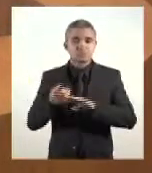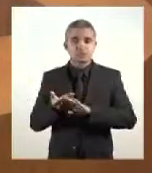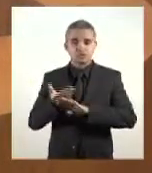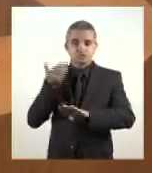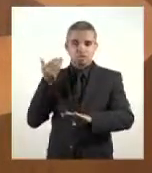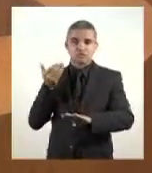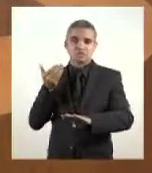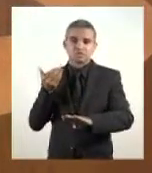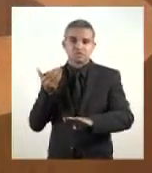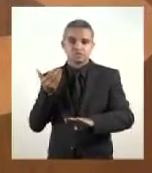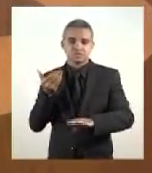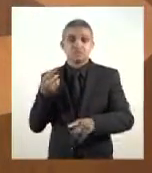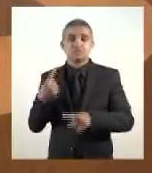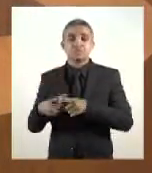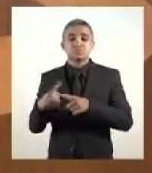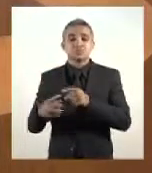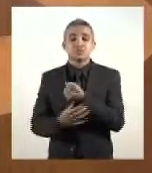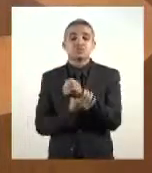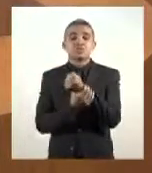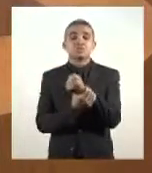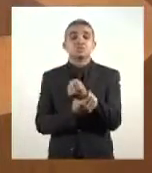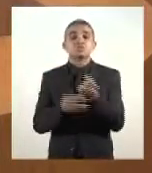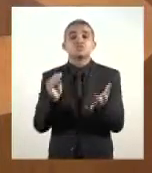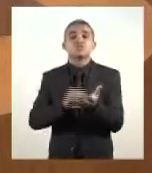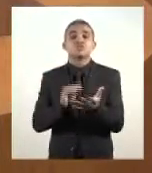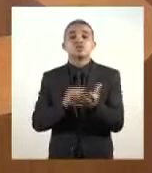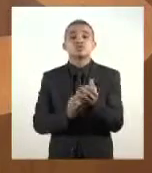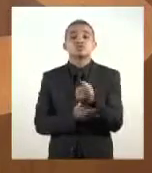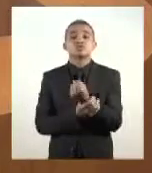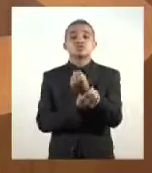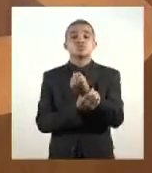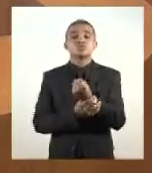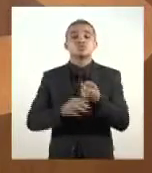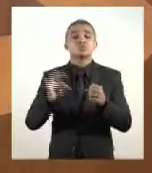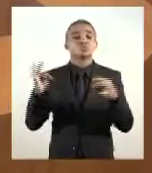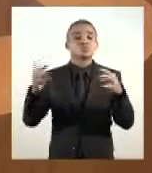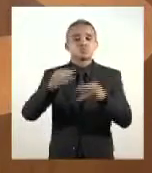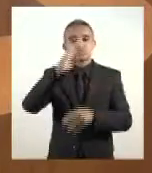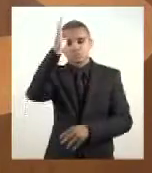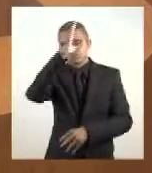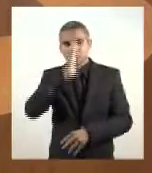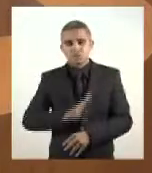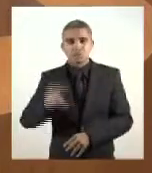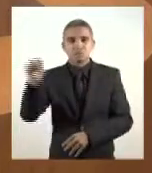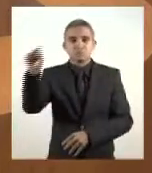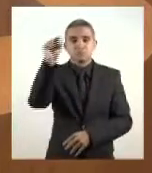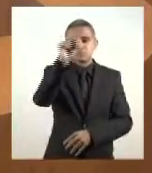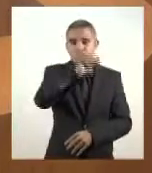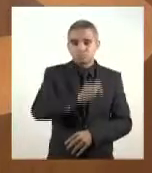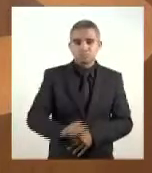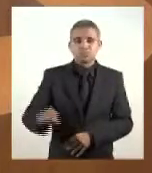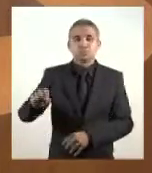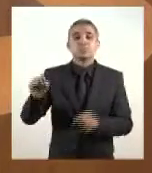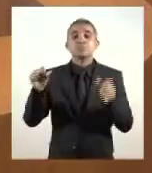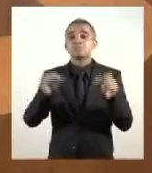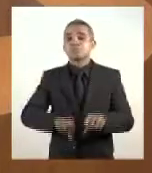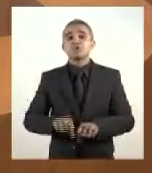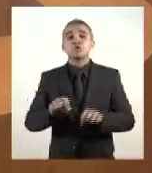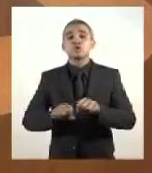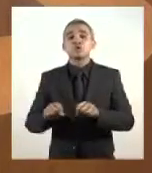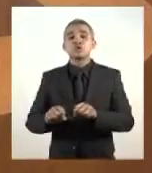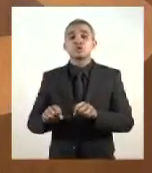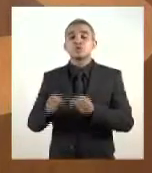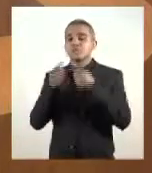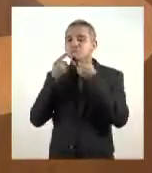da insegurança que campeia em todo o país, e o Maranhão não é exceção, ainda tem as denúncias de corrupção que são feitas contra a Presidente. Então, eu acho